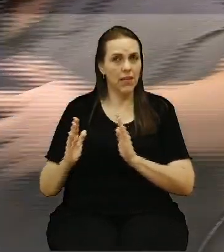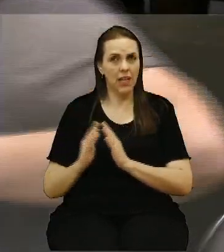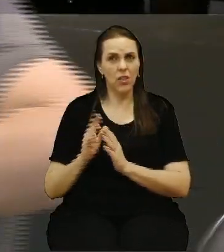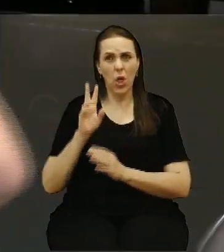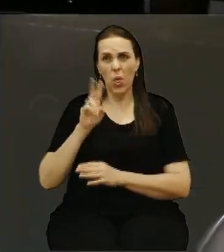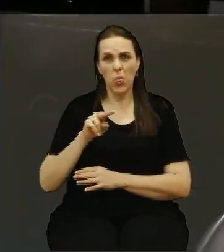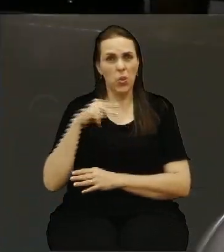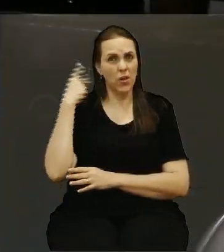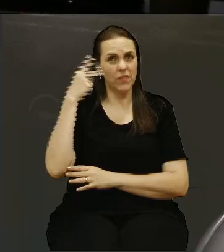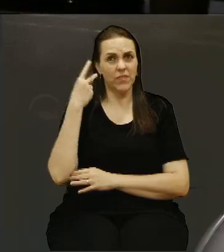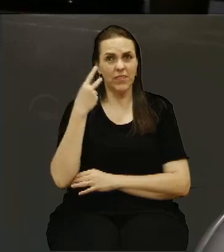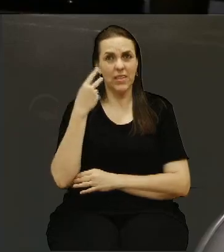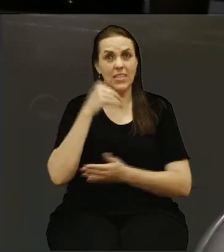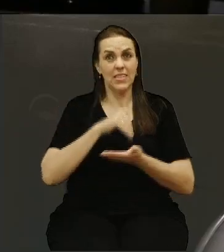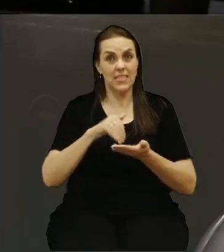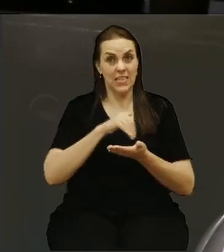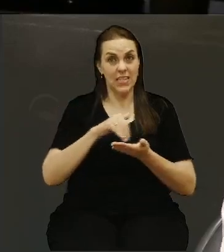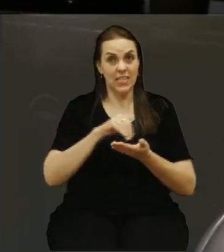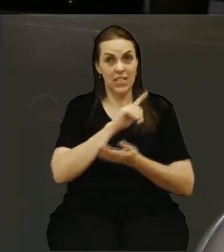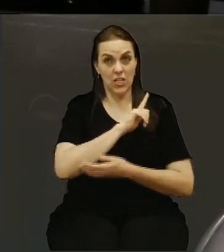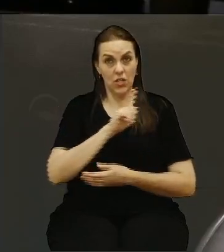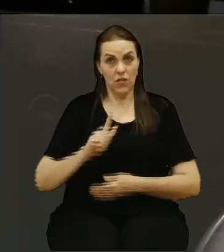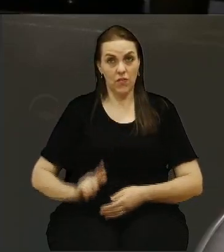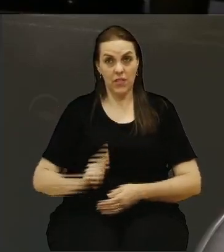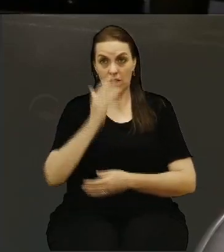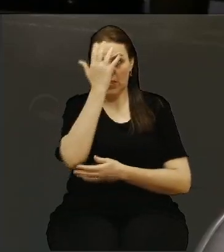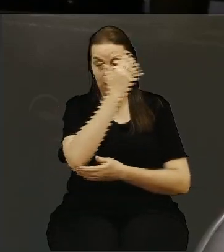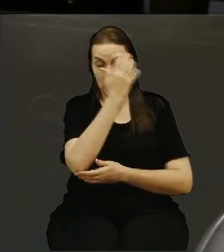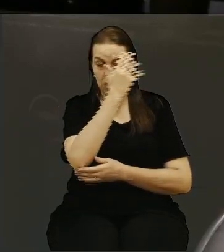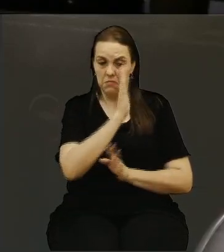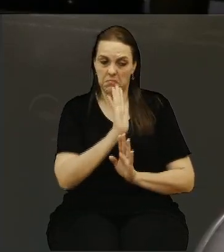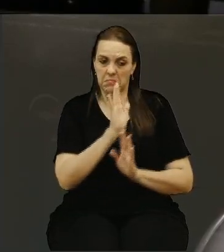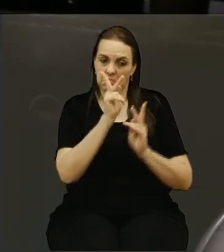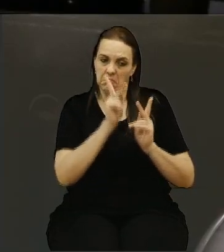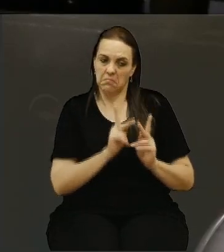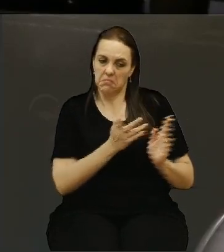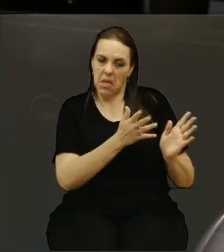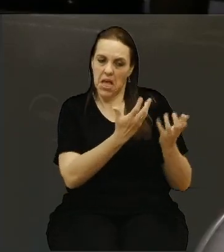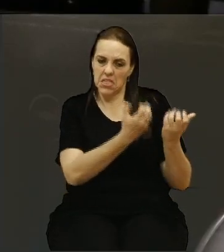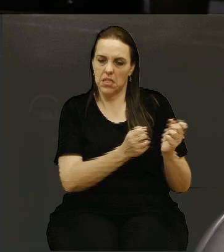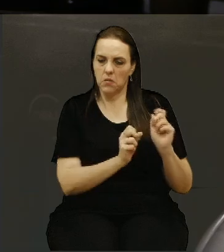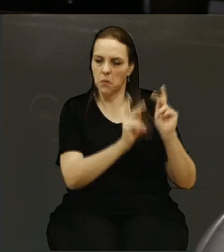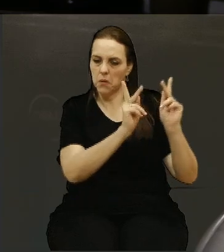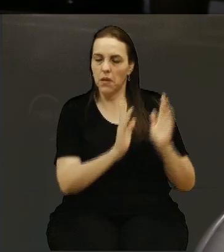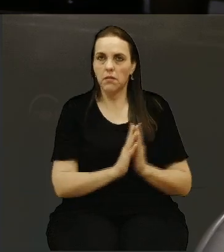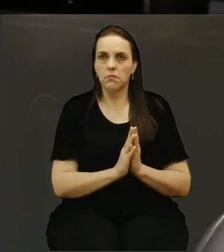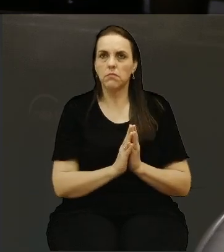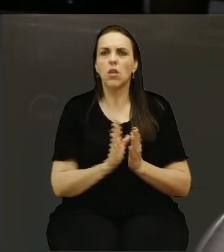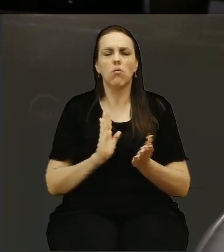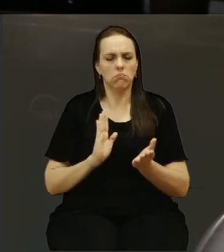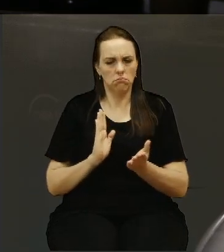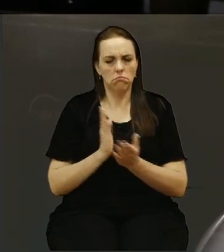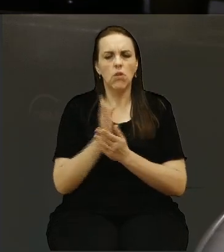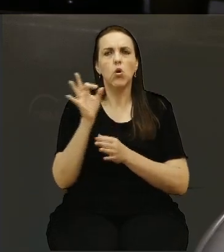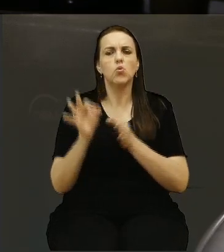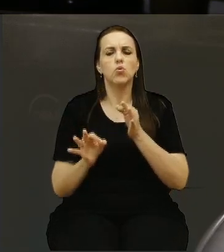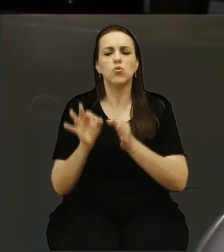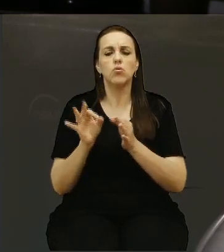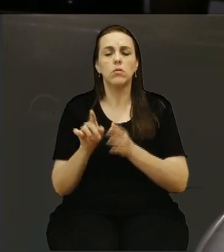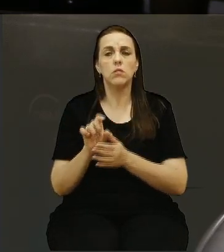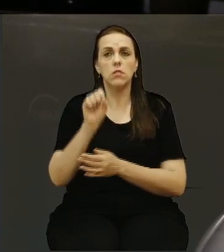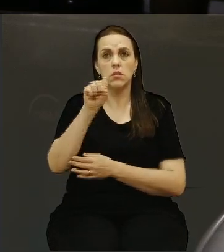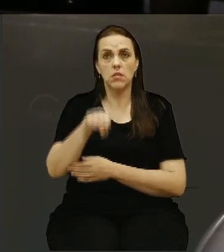é secretário do governo Adiló com toda a vênia daqueles que aceitam ser. E ingressei judicialmente para que